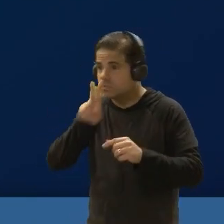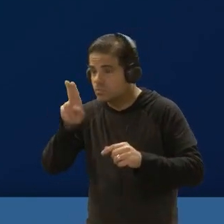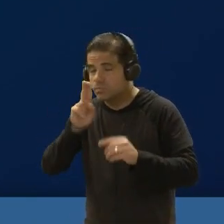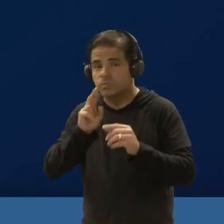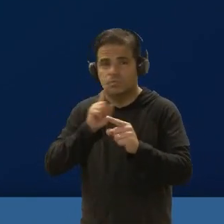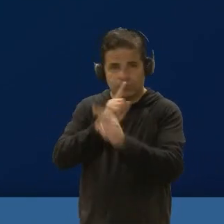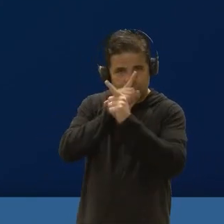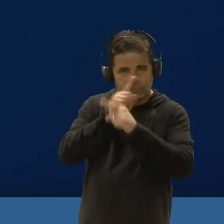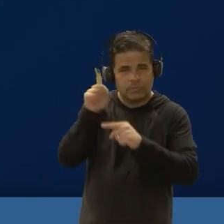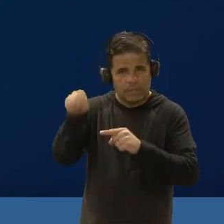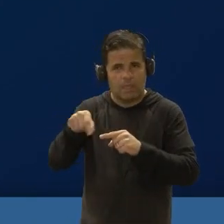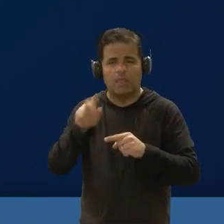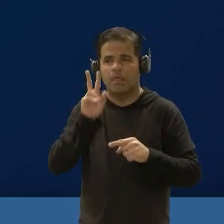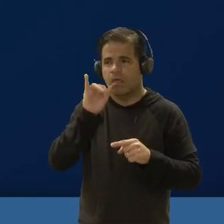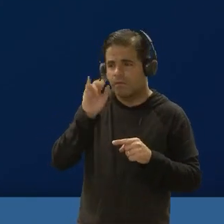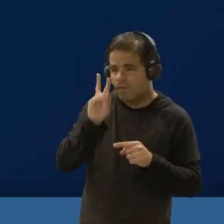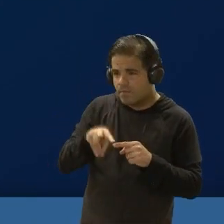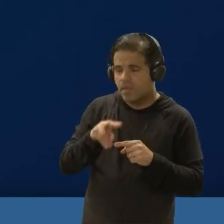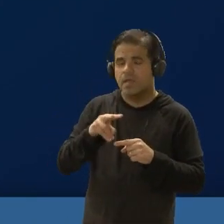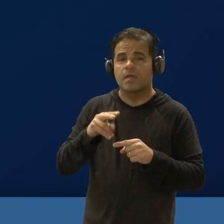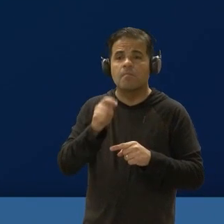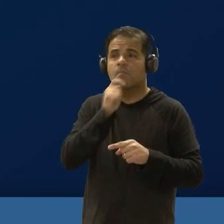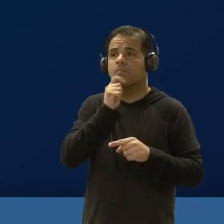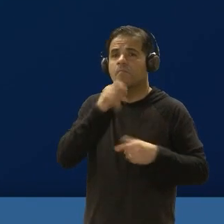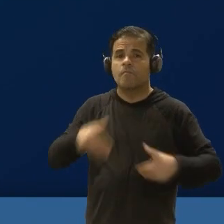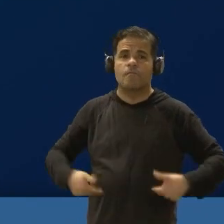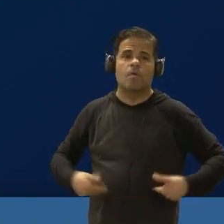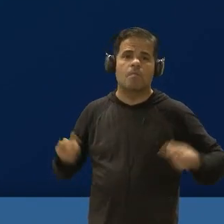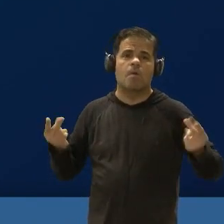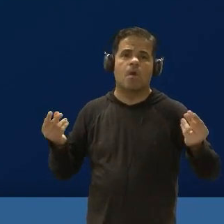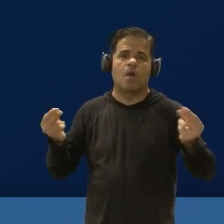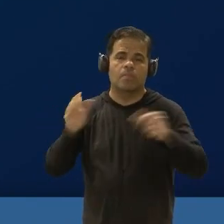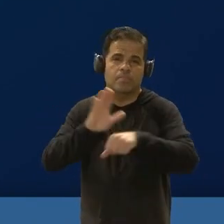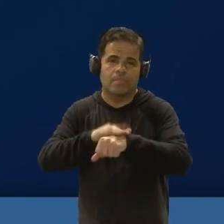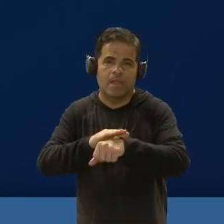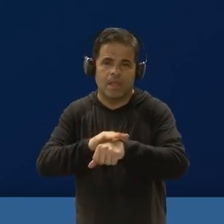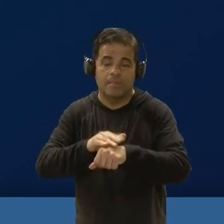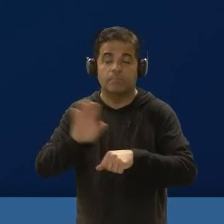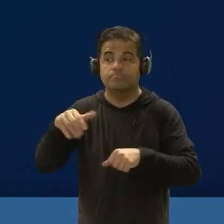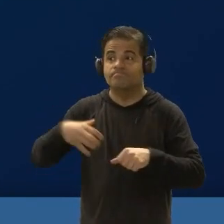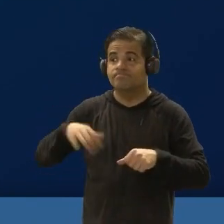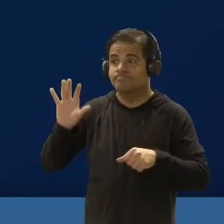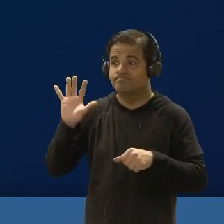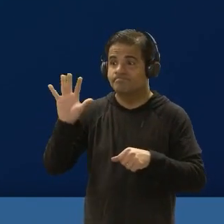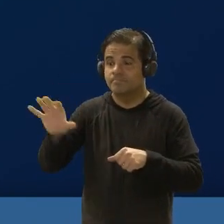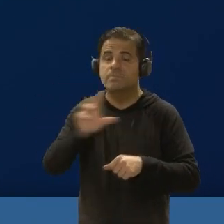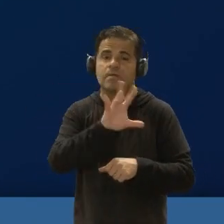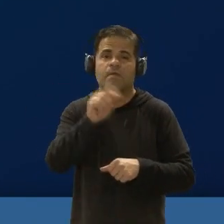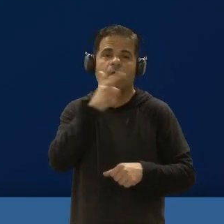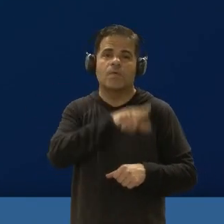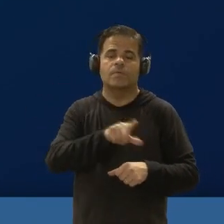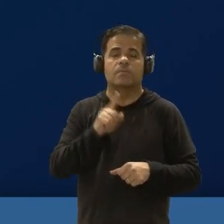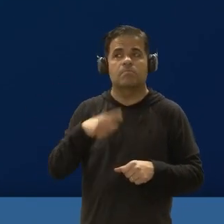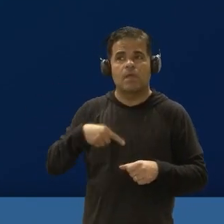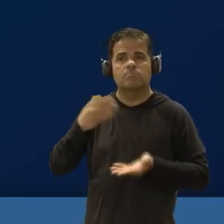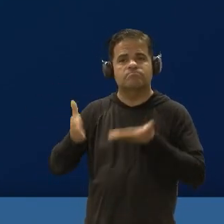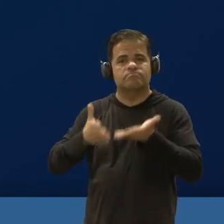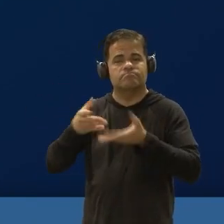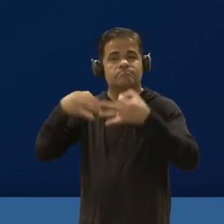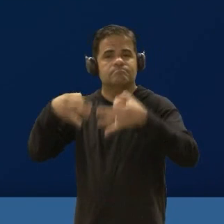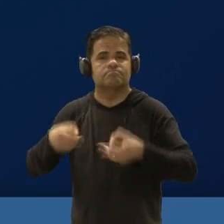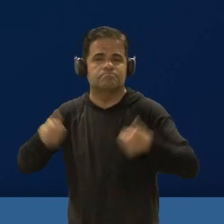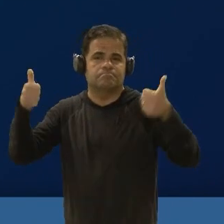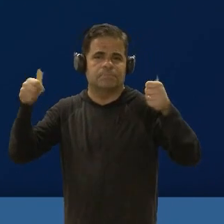Nutren Control, você vai ver que você vai ficar sem fome um bom tempo. E dessa maneira, você consegue ter um tratamento mais